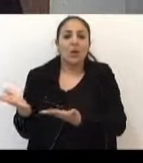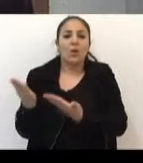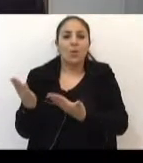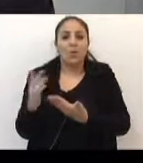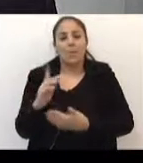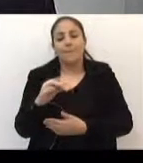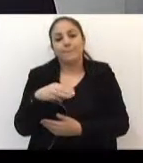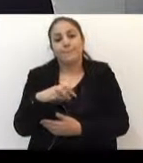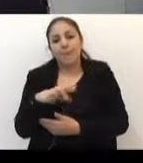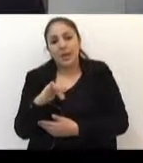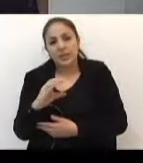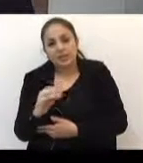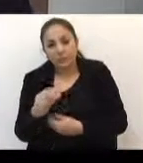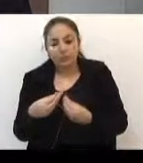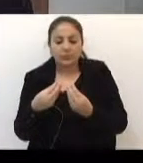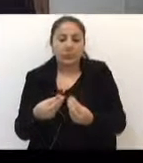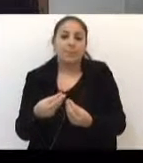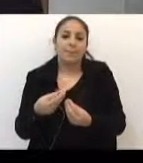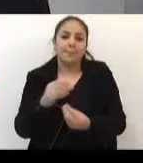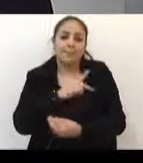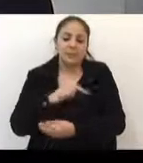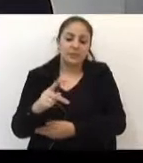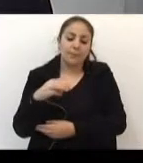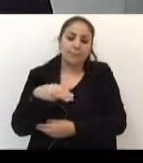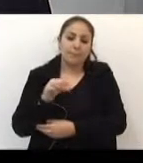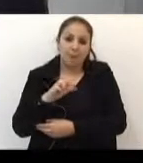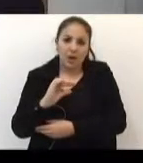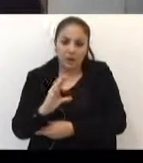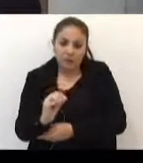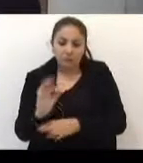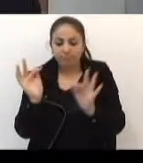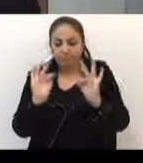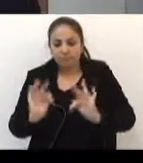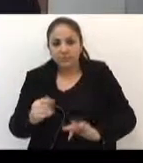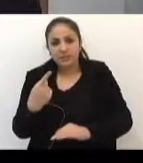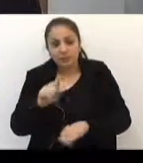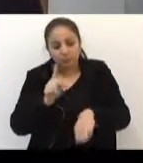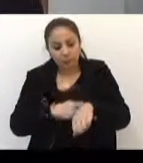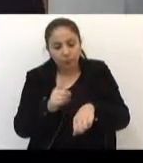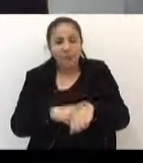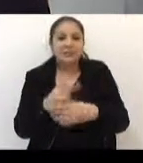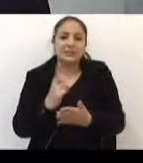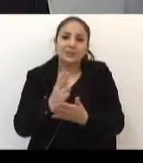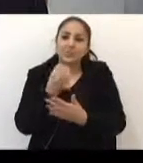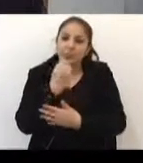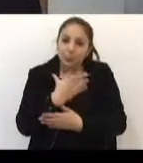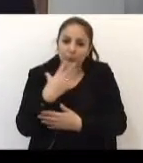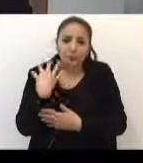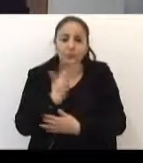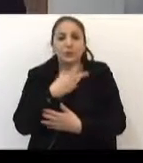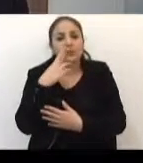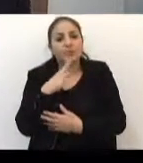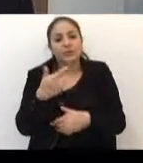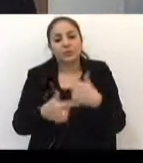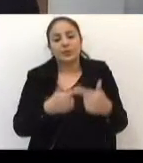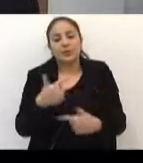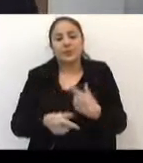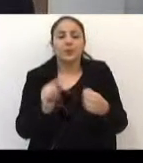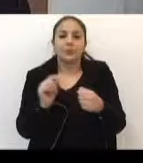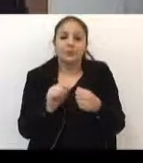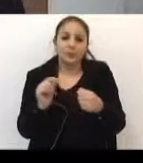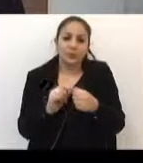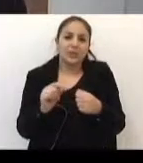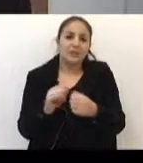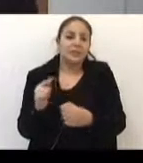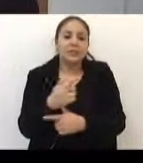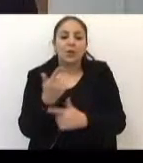Patucci. Fico muito feliz nesses momentos de partida. É sempre bom ver que o trabalho realizado em